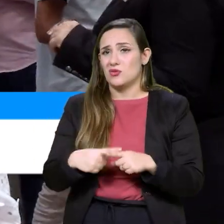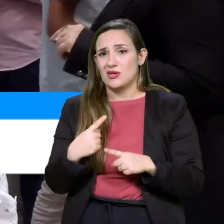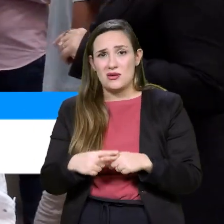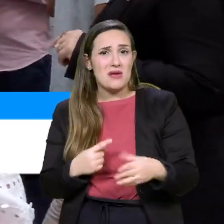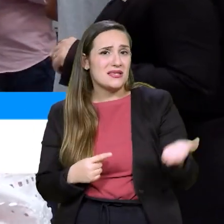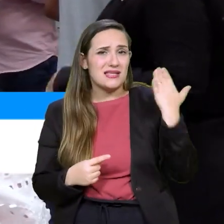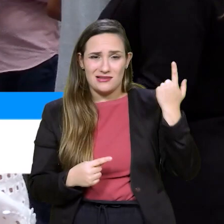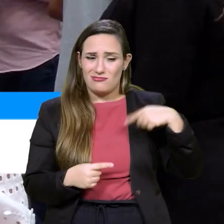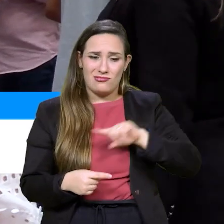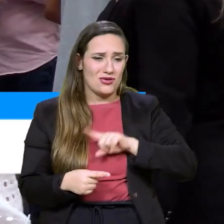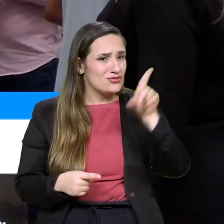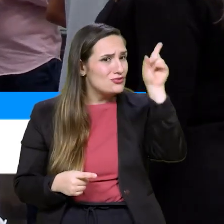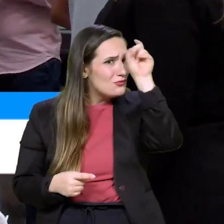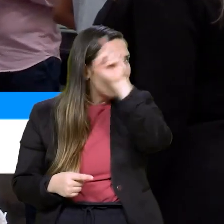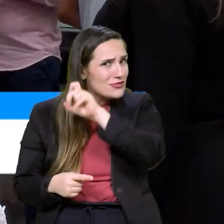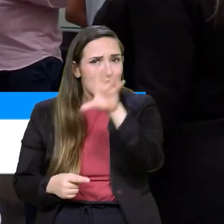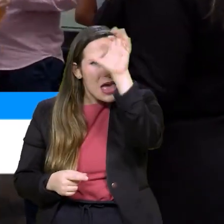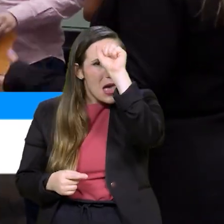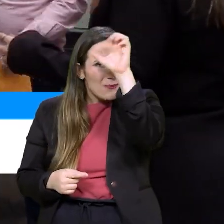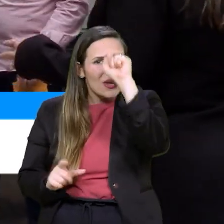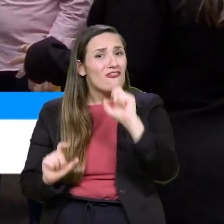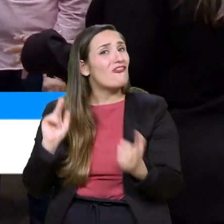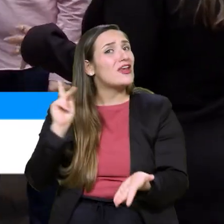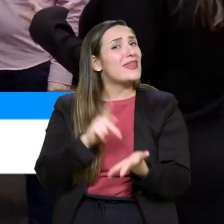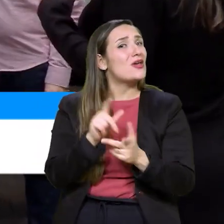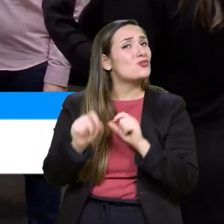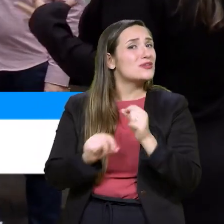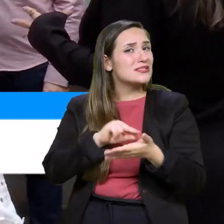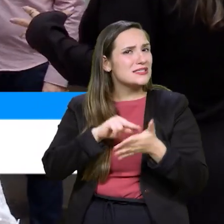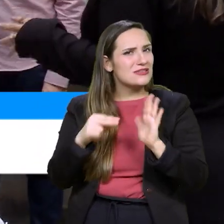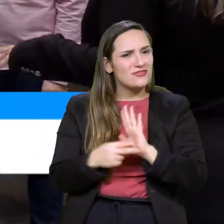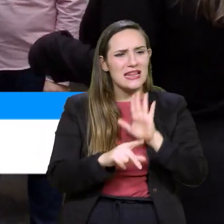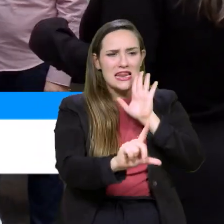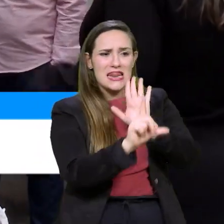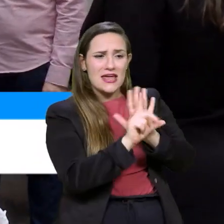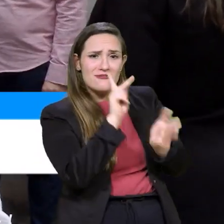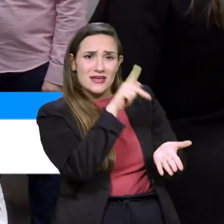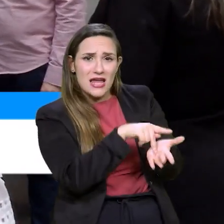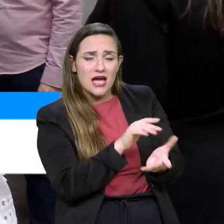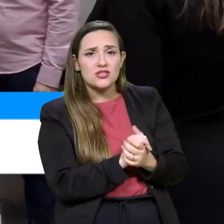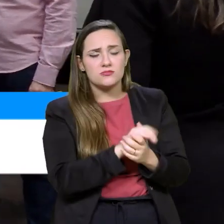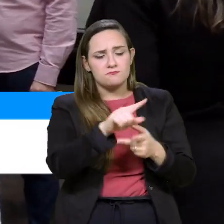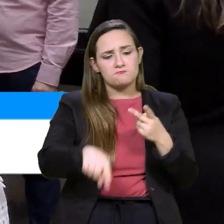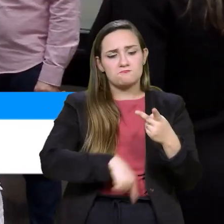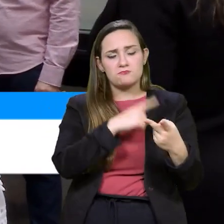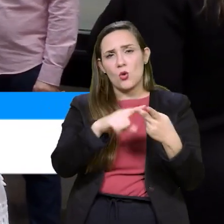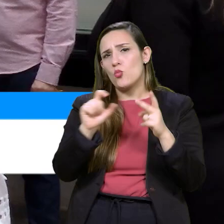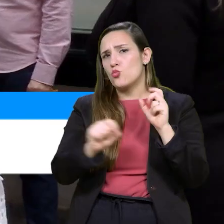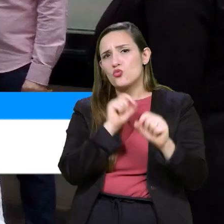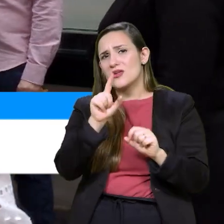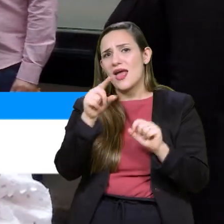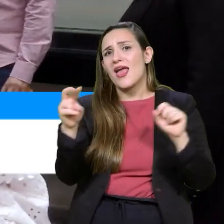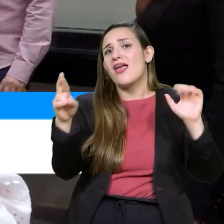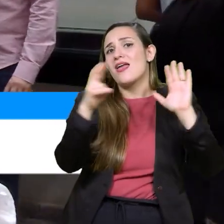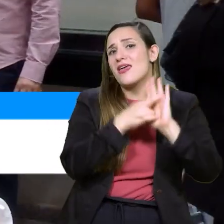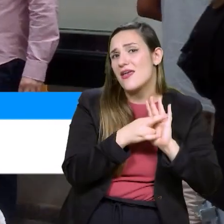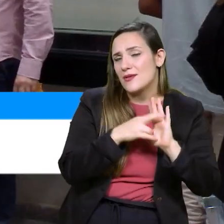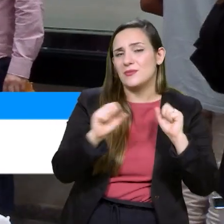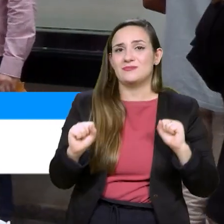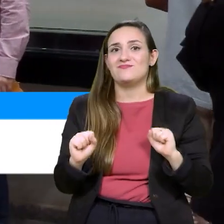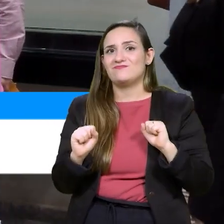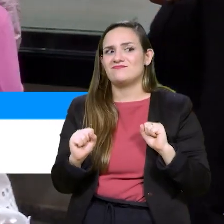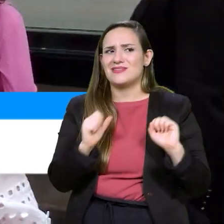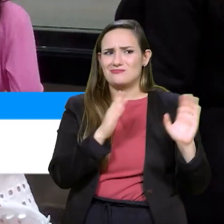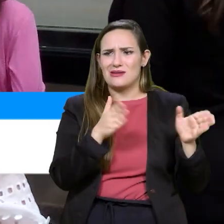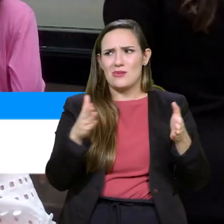Porque para nós, no passado, a gente tinha muita dificuldade de entender o que era uma lei orgânica, de entender o que era um